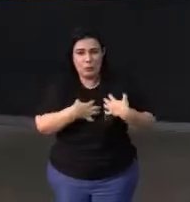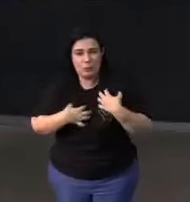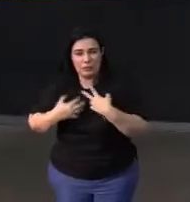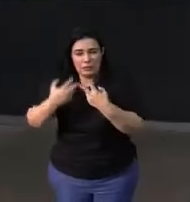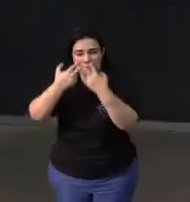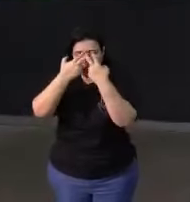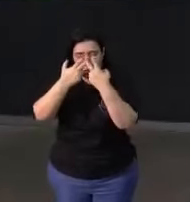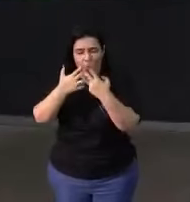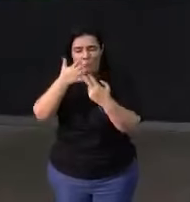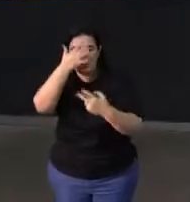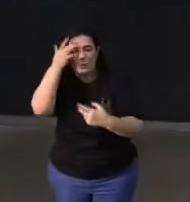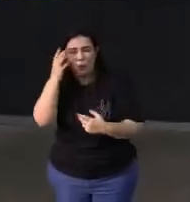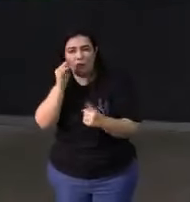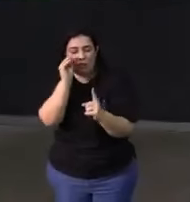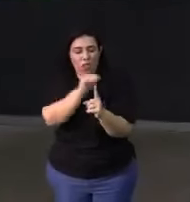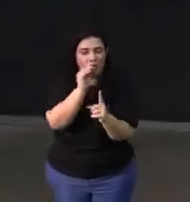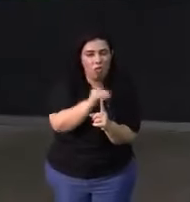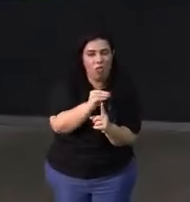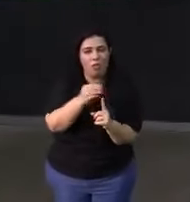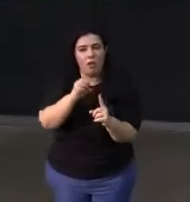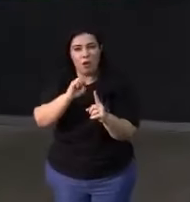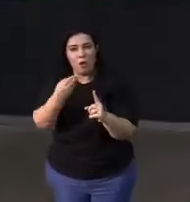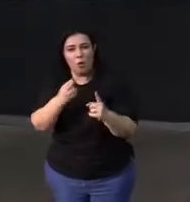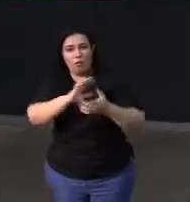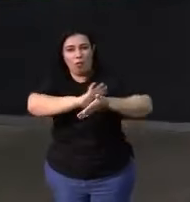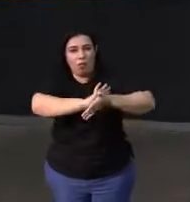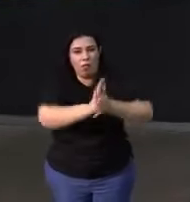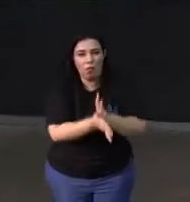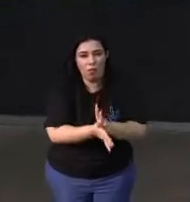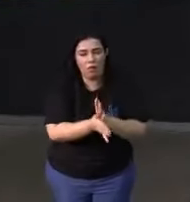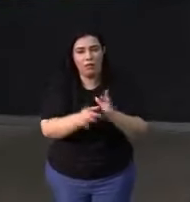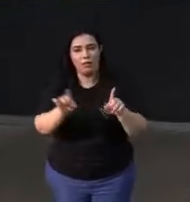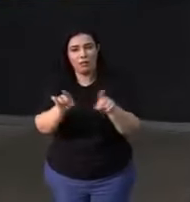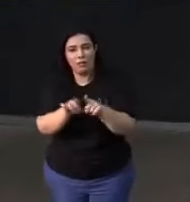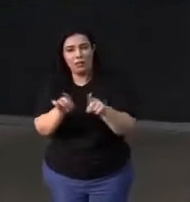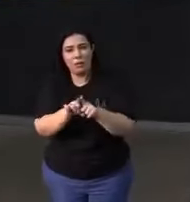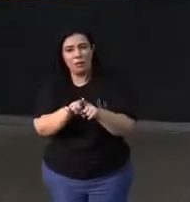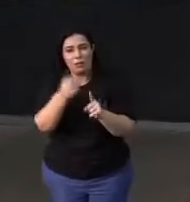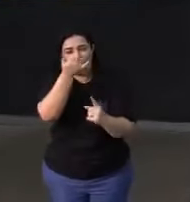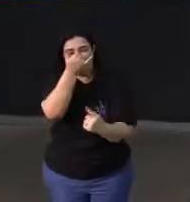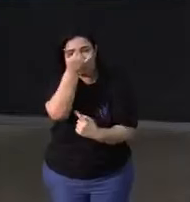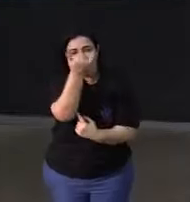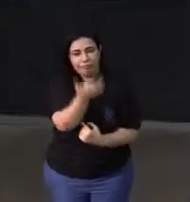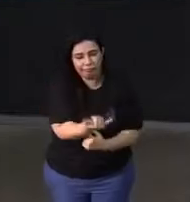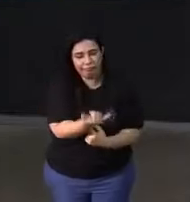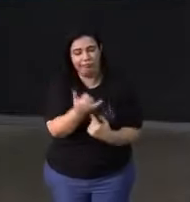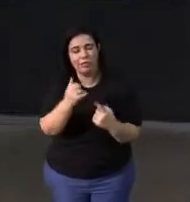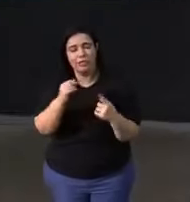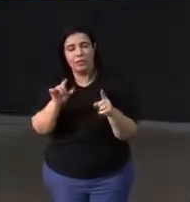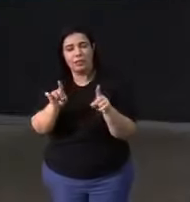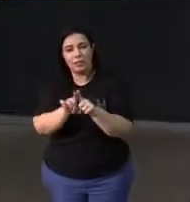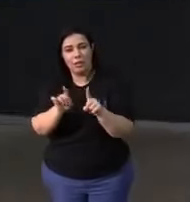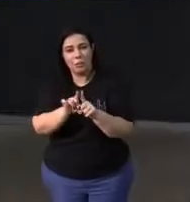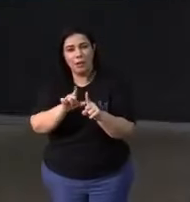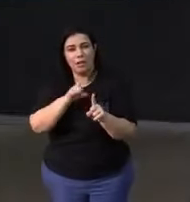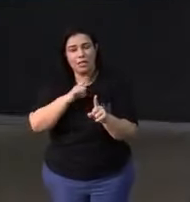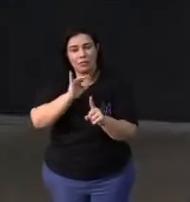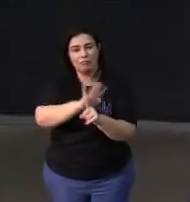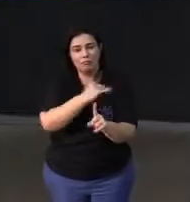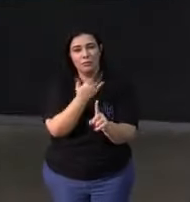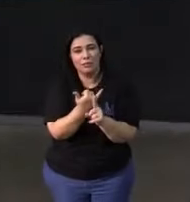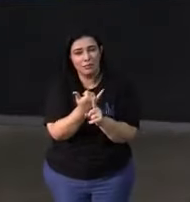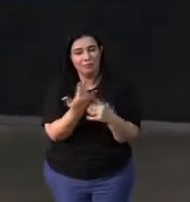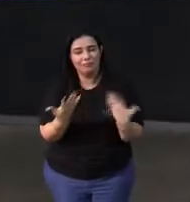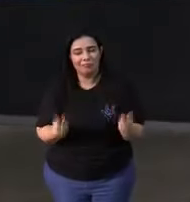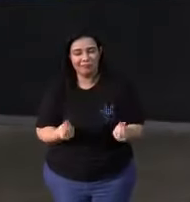que o desprezou, de alguém que o preteriu, de alguém que o lesou, de alguém que lhe bulinou. Meu irmão, em